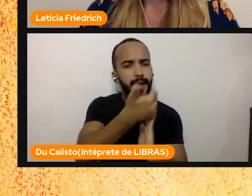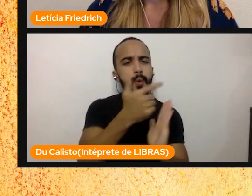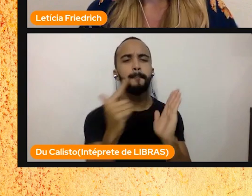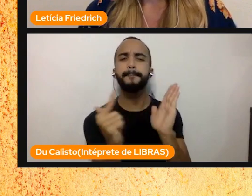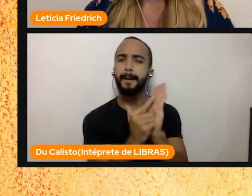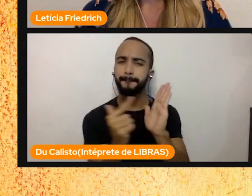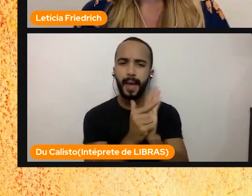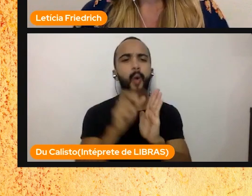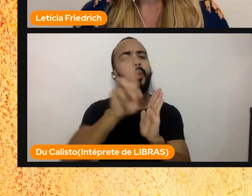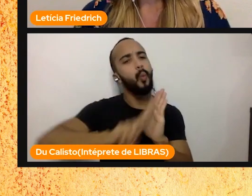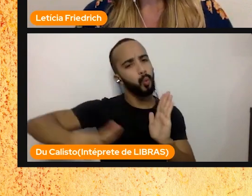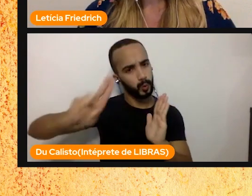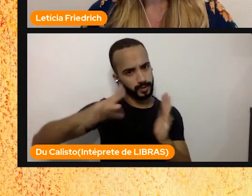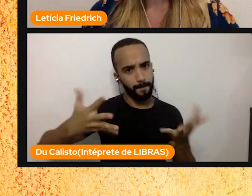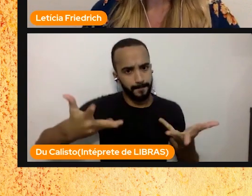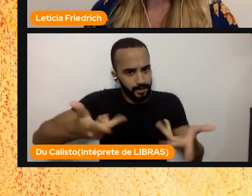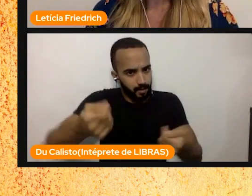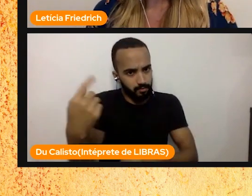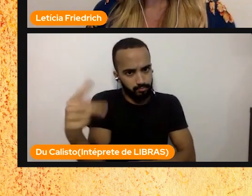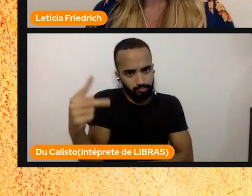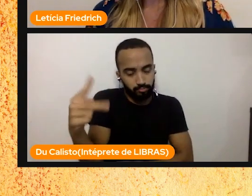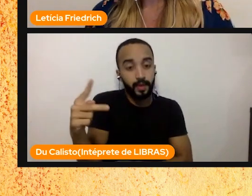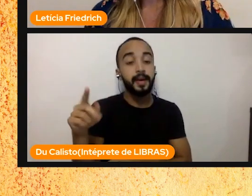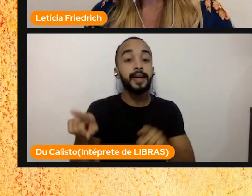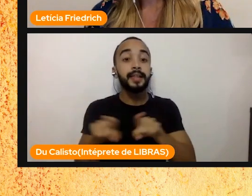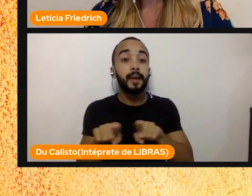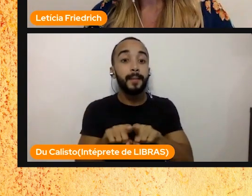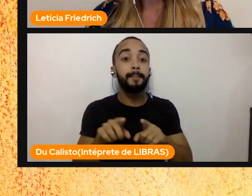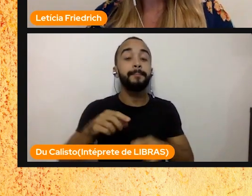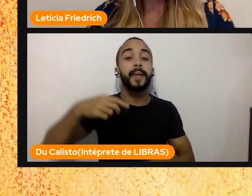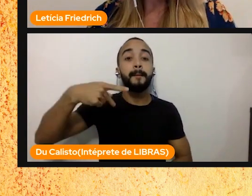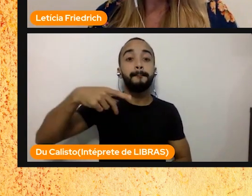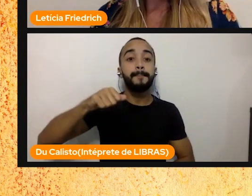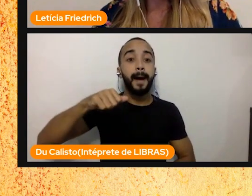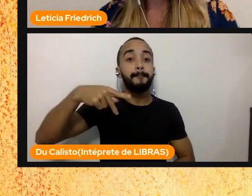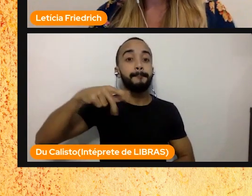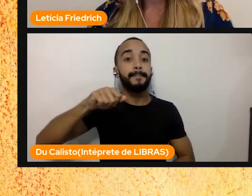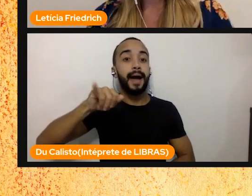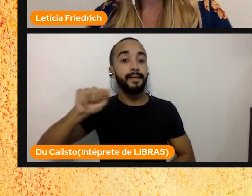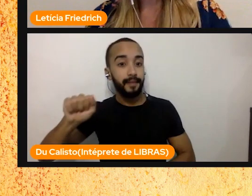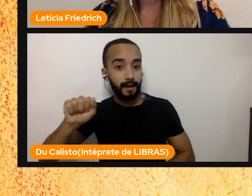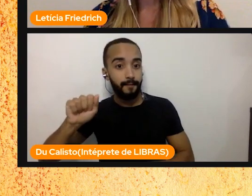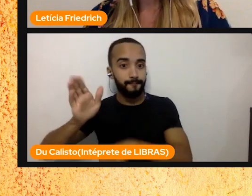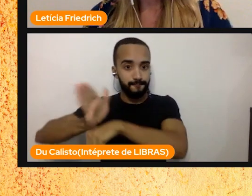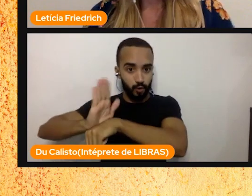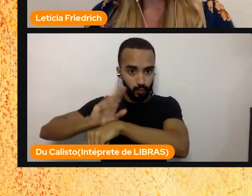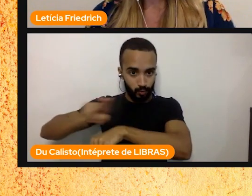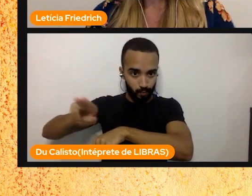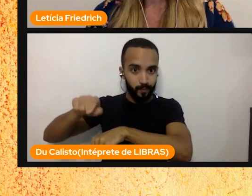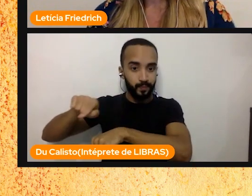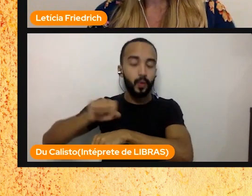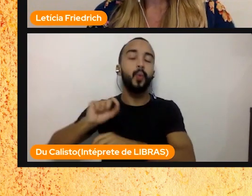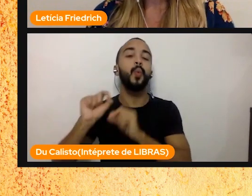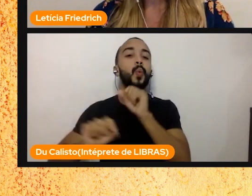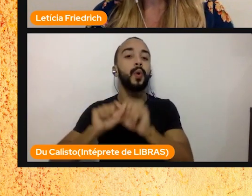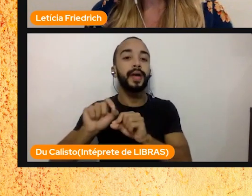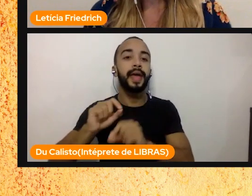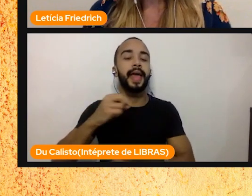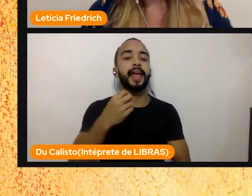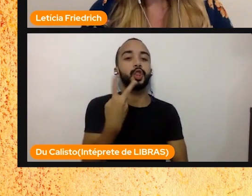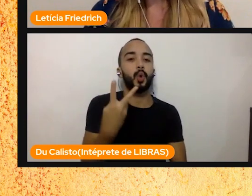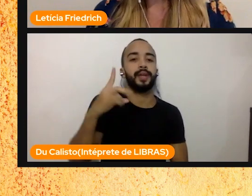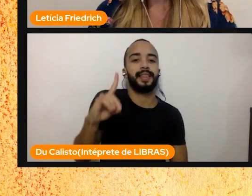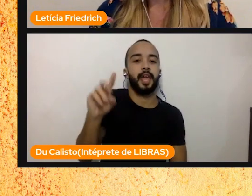usando. E o Papaya, ele é um 2D cutout, né, computador, mas que a gente está usando muita coisa